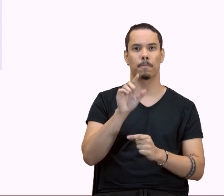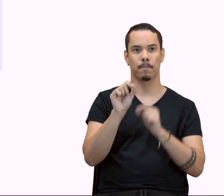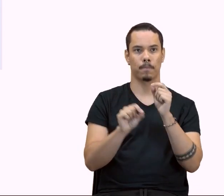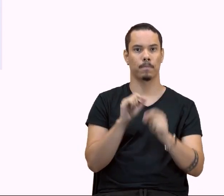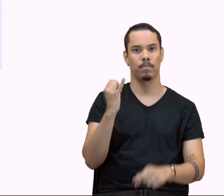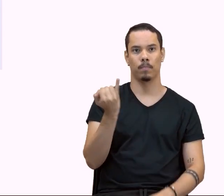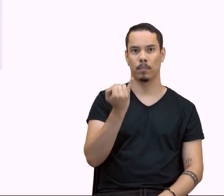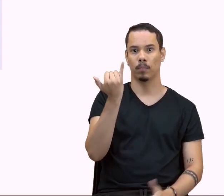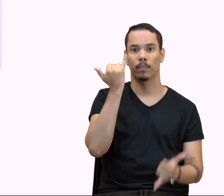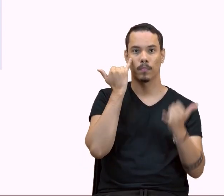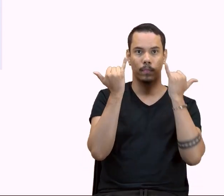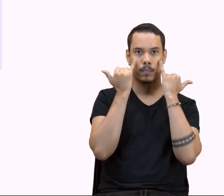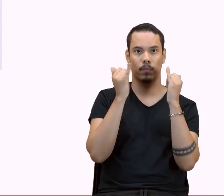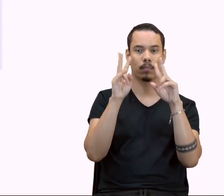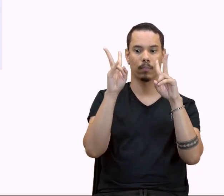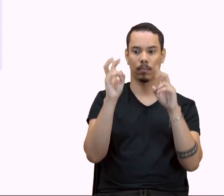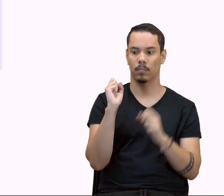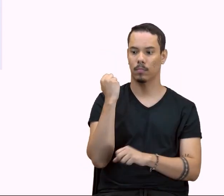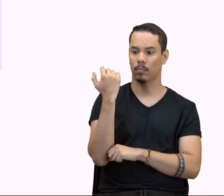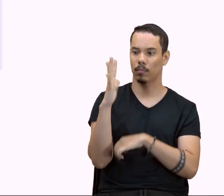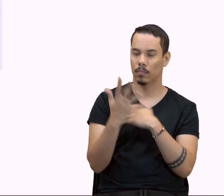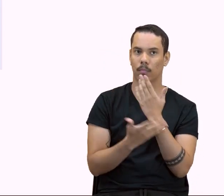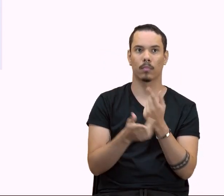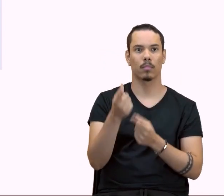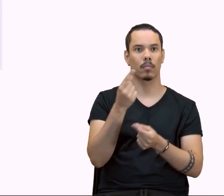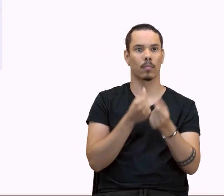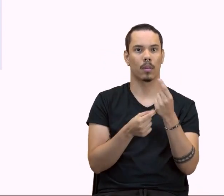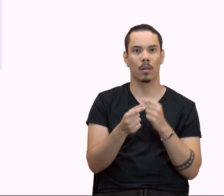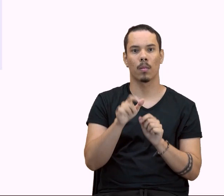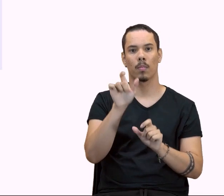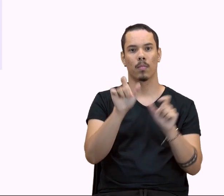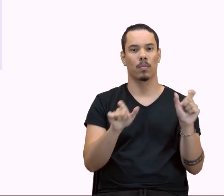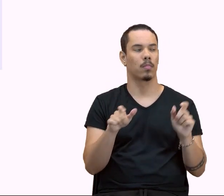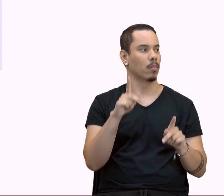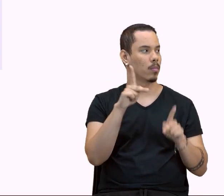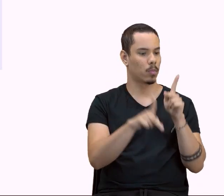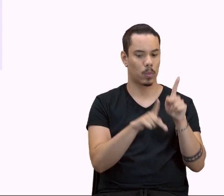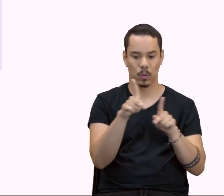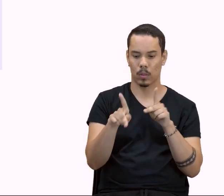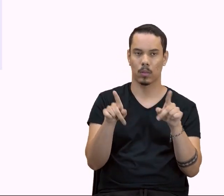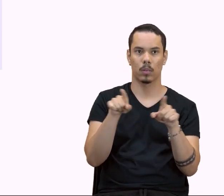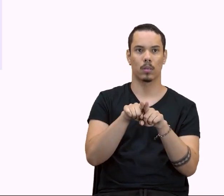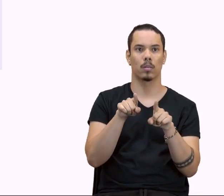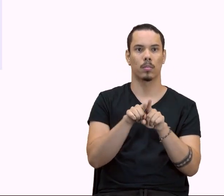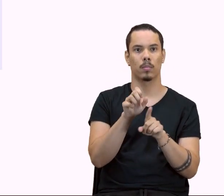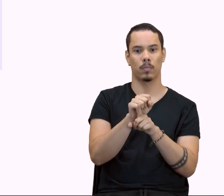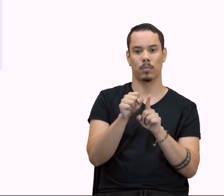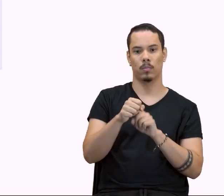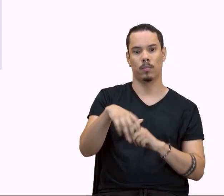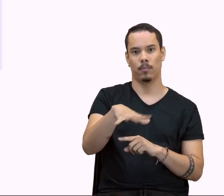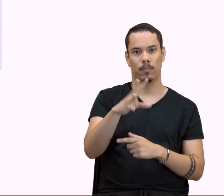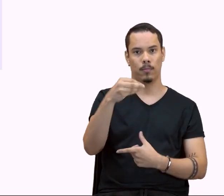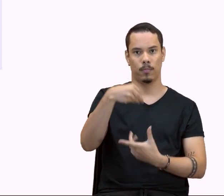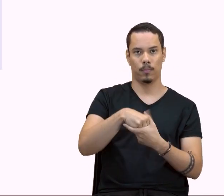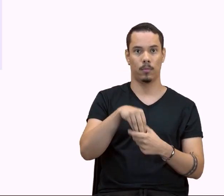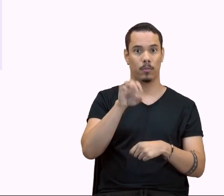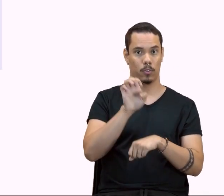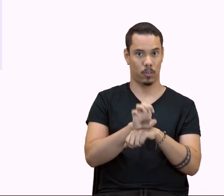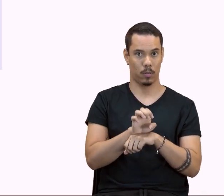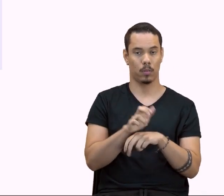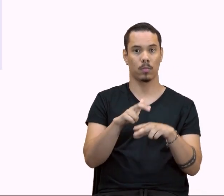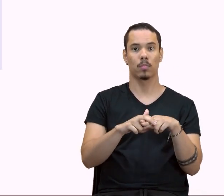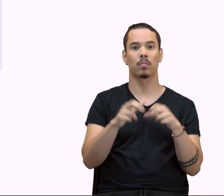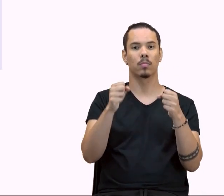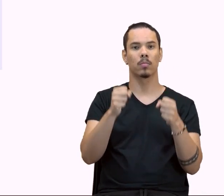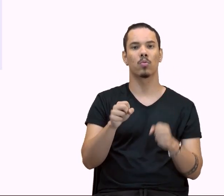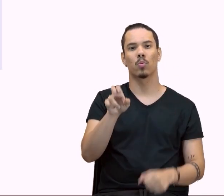dados sobre a natureza, a economia e sobre as populações e sociedades residentes no estado e deveriam ser usados